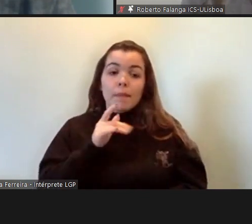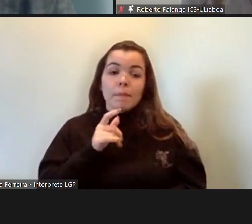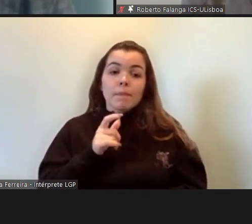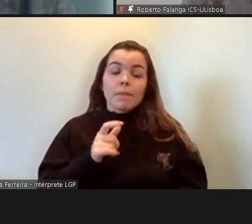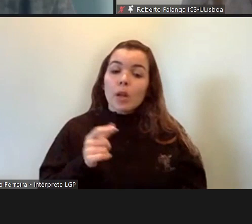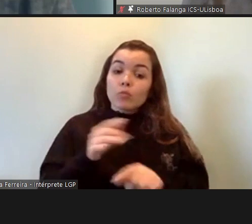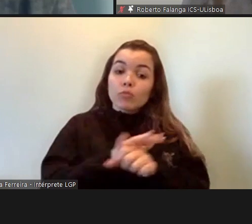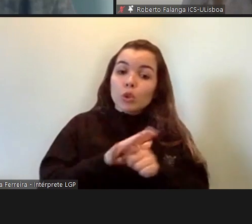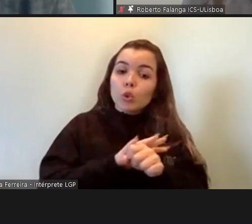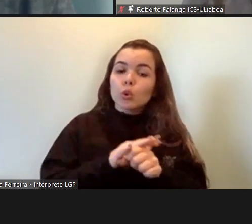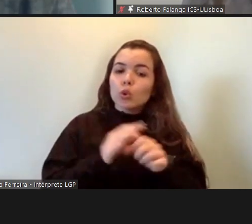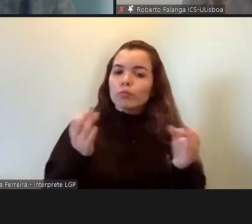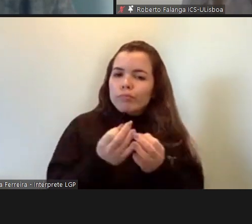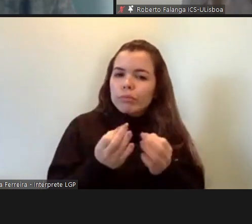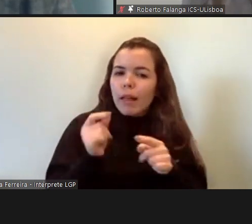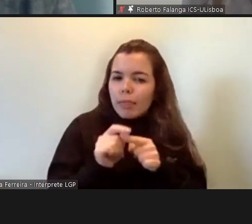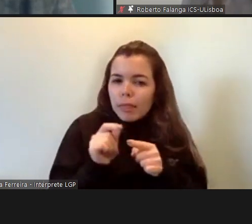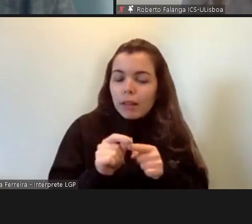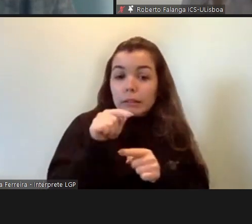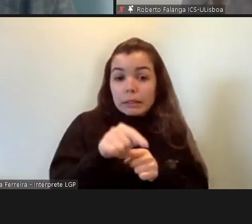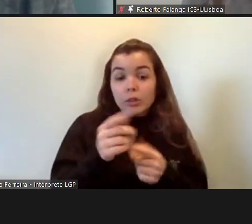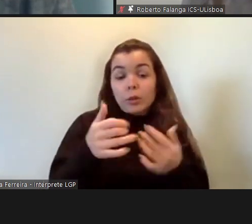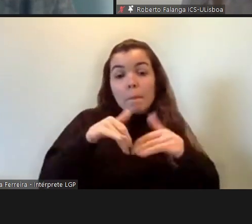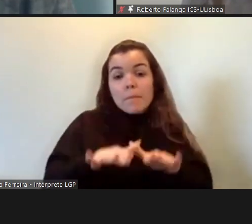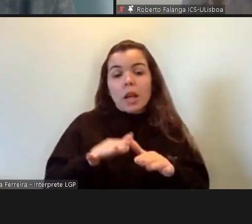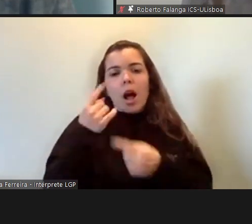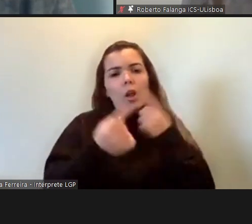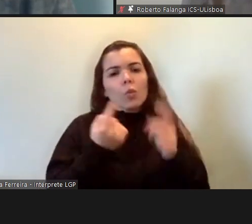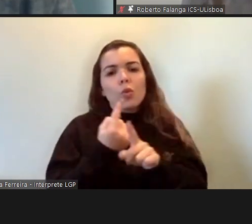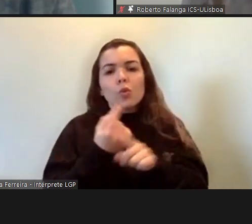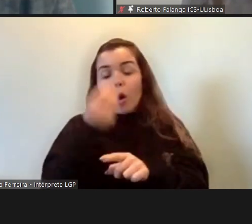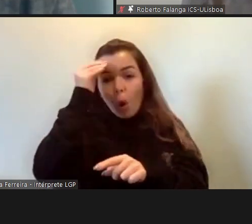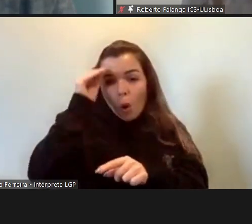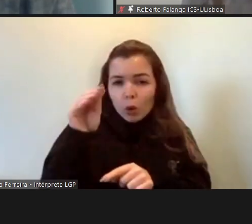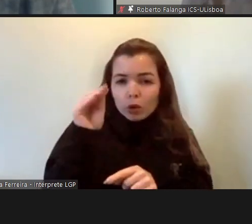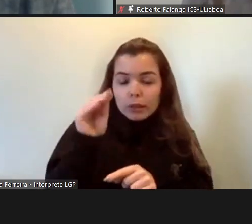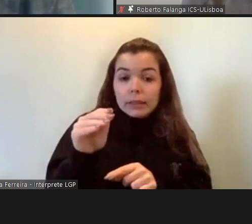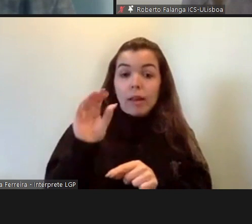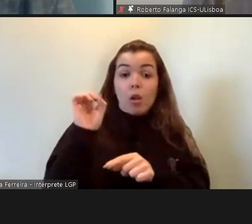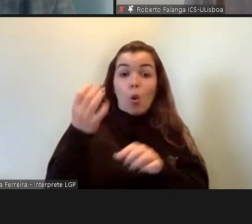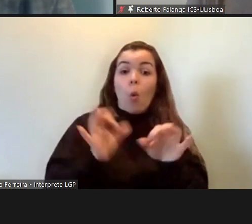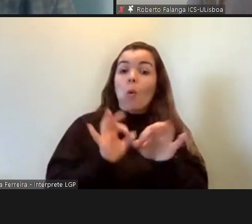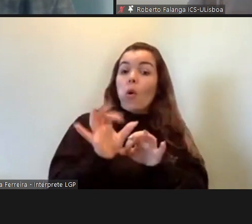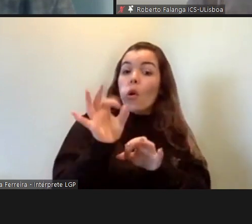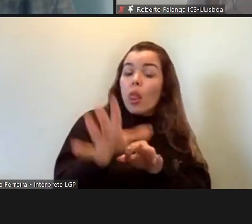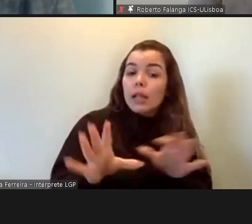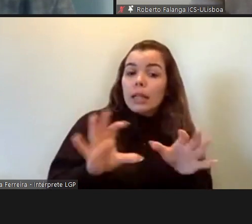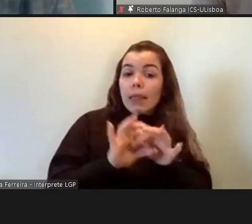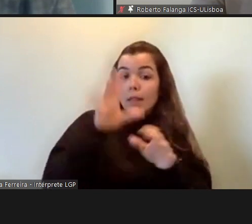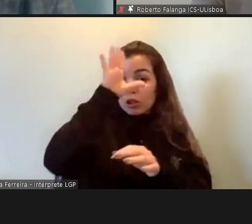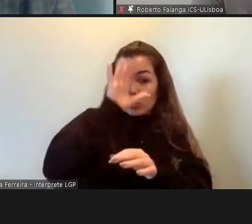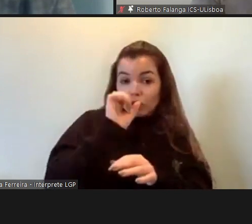pode aconselhar ou recomendar em relação aos Estados, não é? Às sociedades